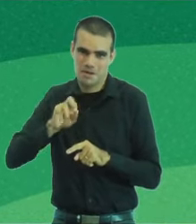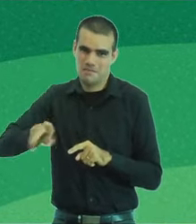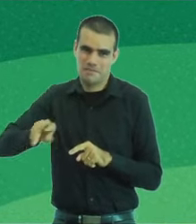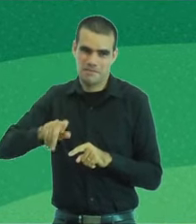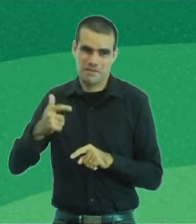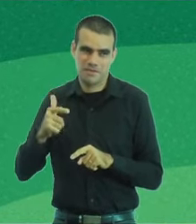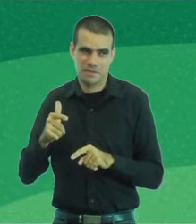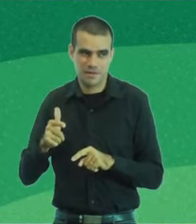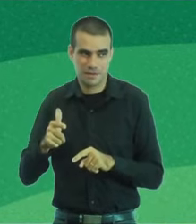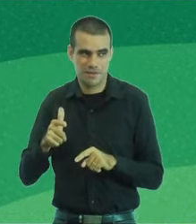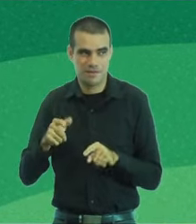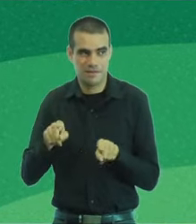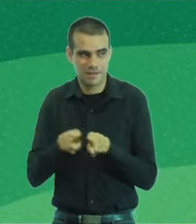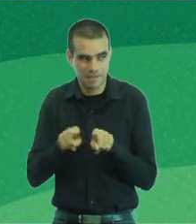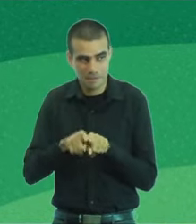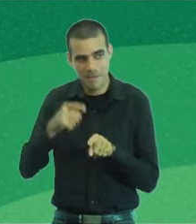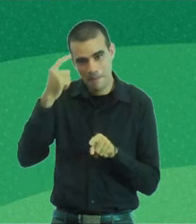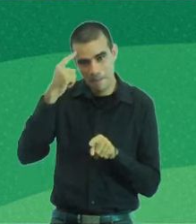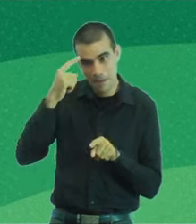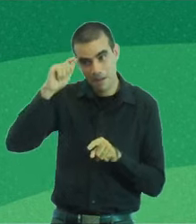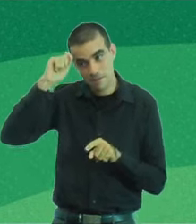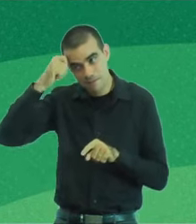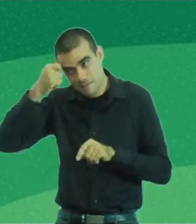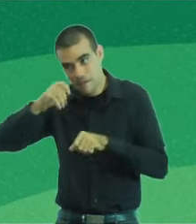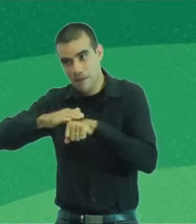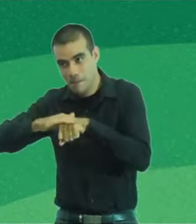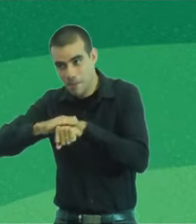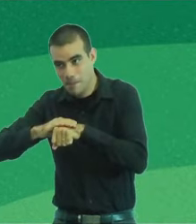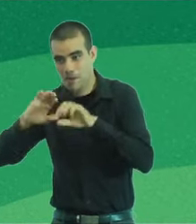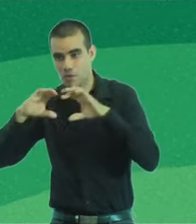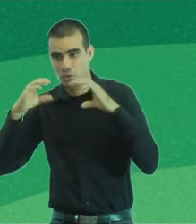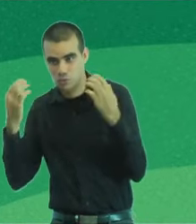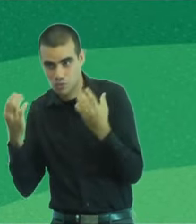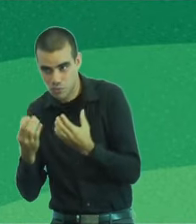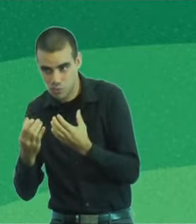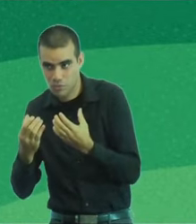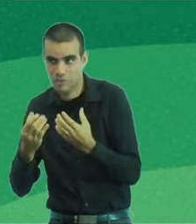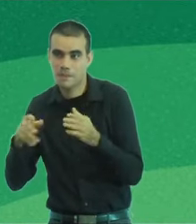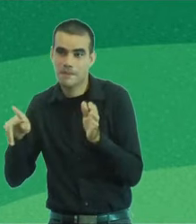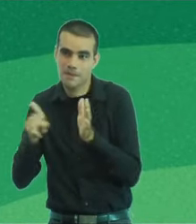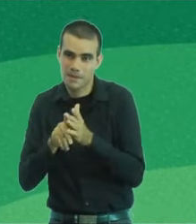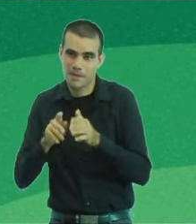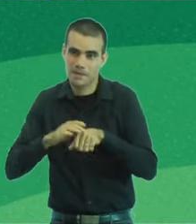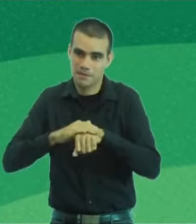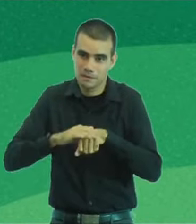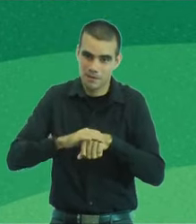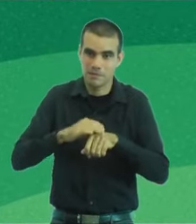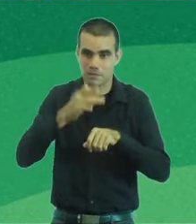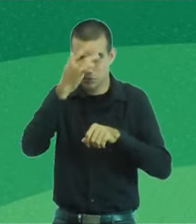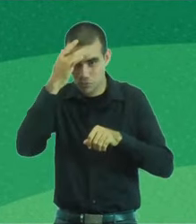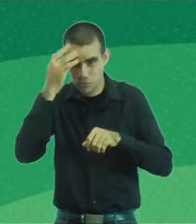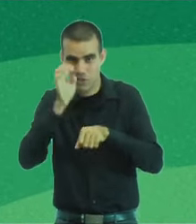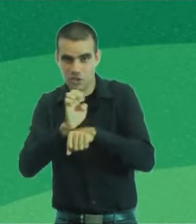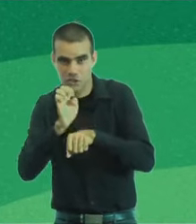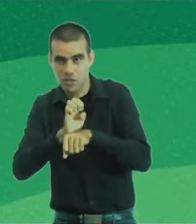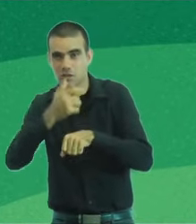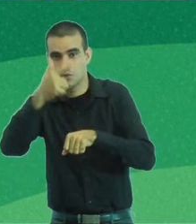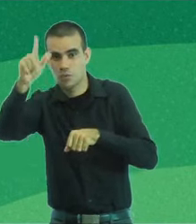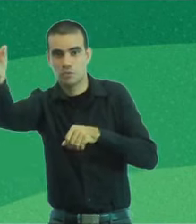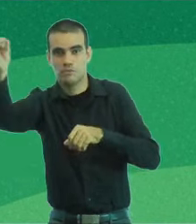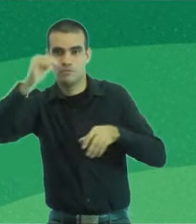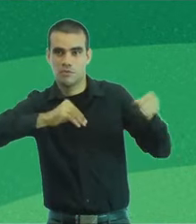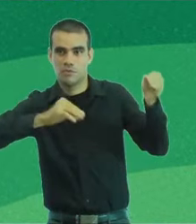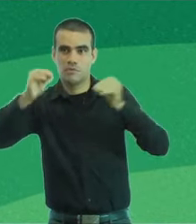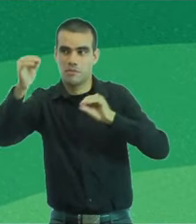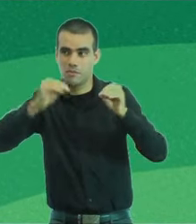vou pensar que tem um monte de gente que é negra que faz parte da comunidade eu vou pensar que tem gente que veio de outros estados que não eu tem gente